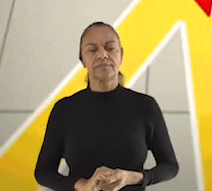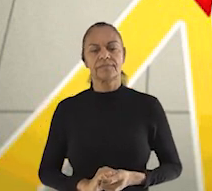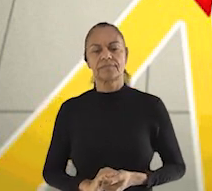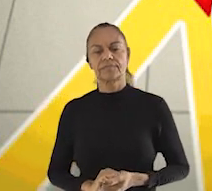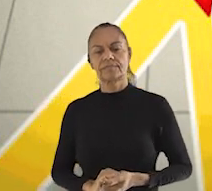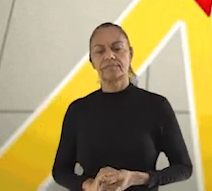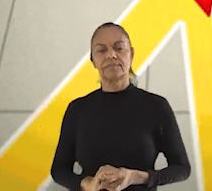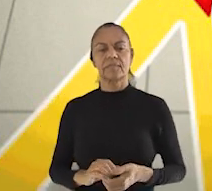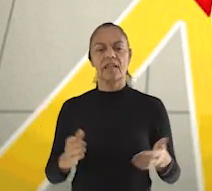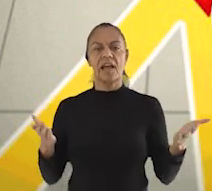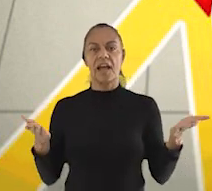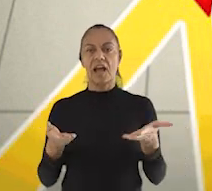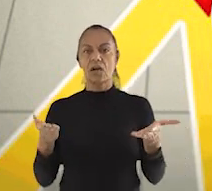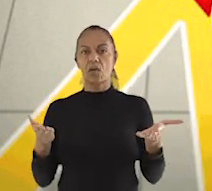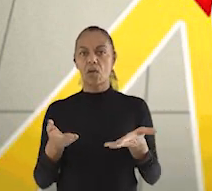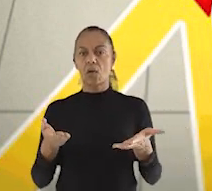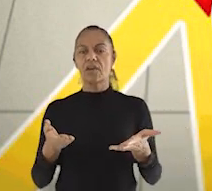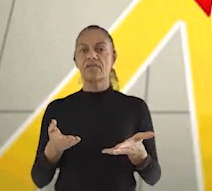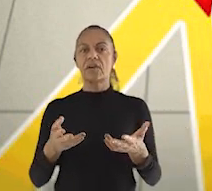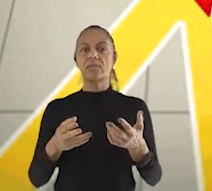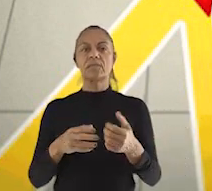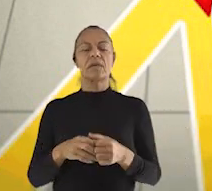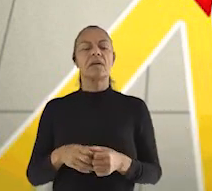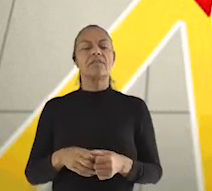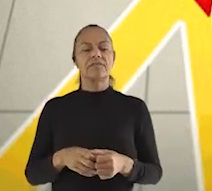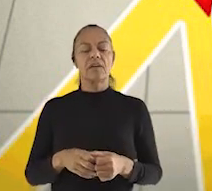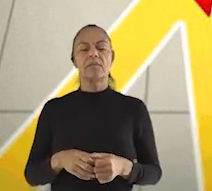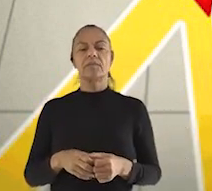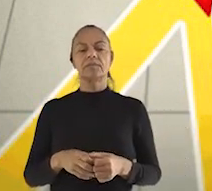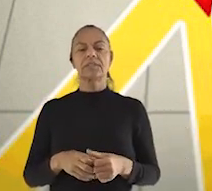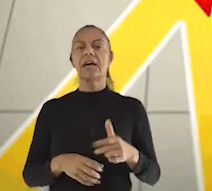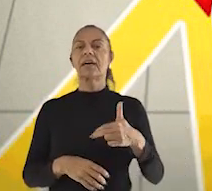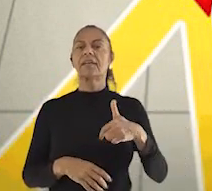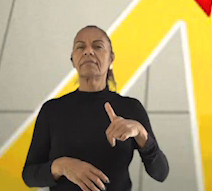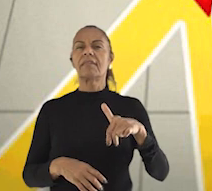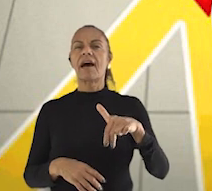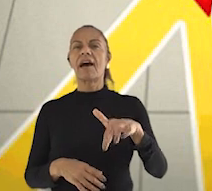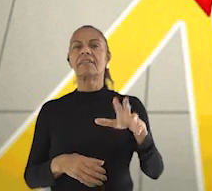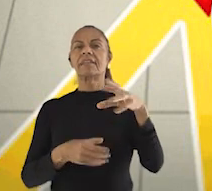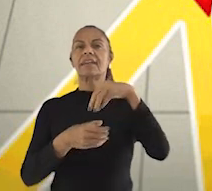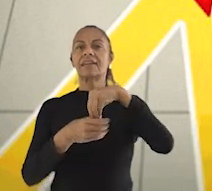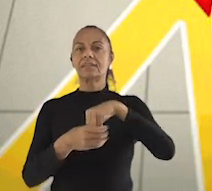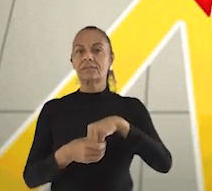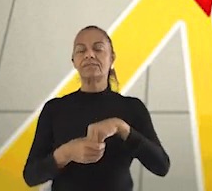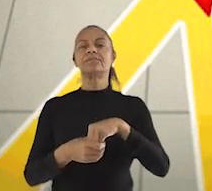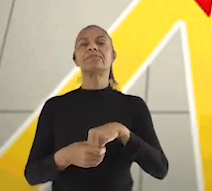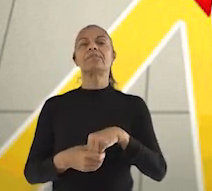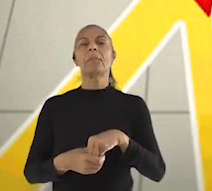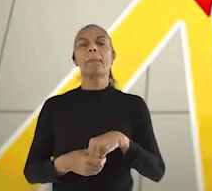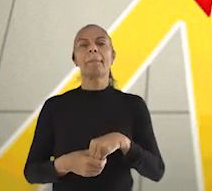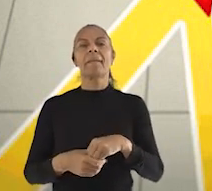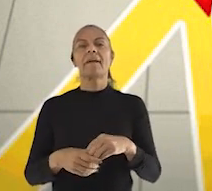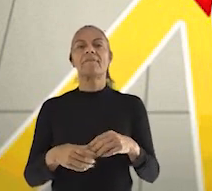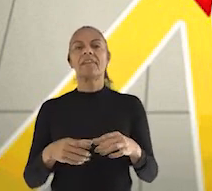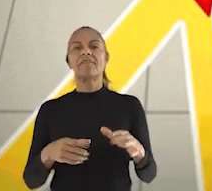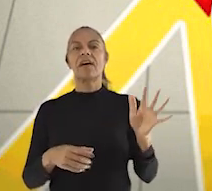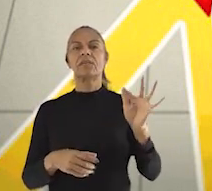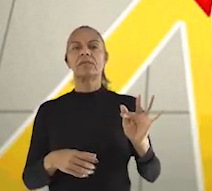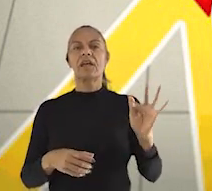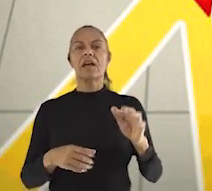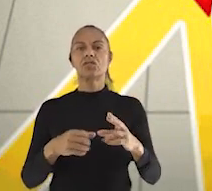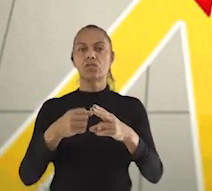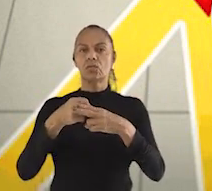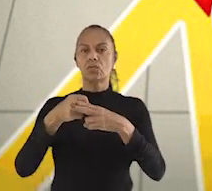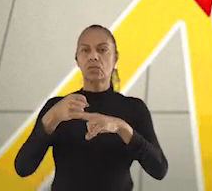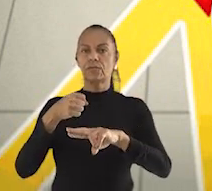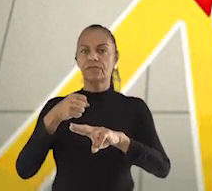Agora, vamos fazer um passeio virtual pela Universidade Federal do Espírito Santo. Vamos lá! Esse passeio será a partir do